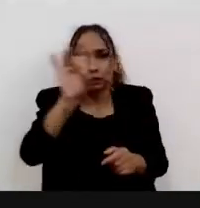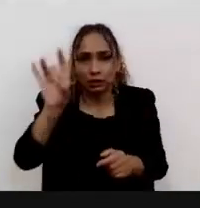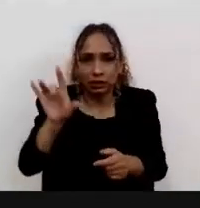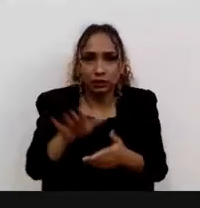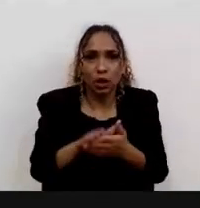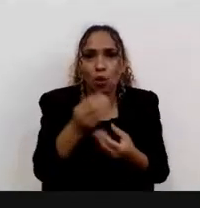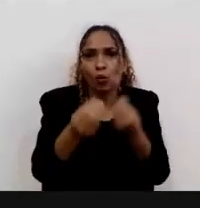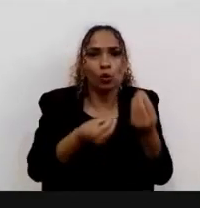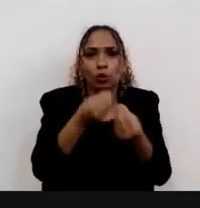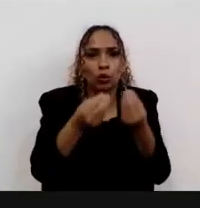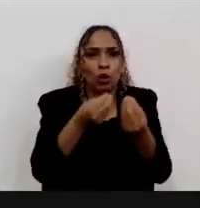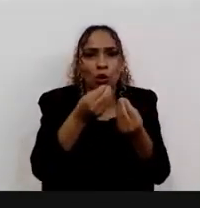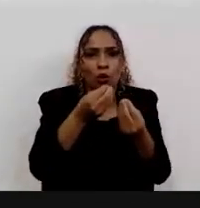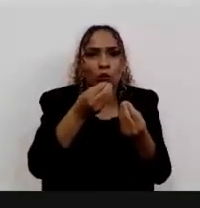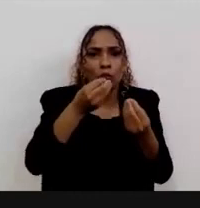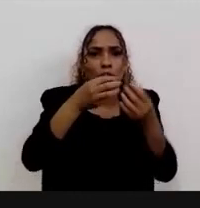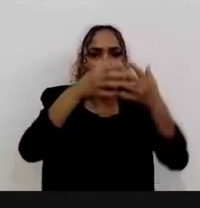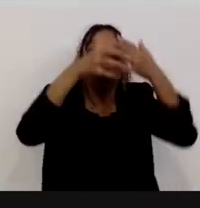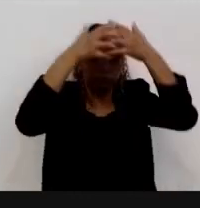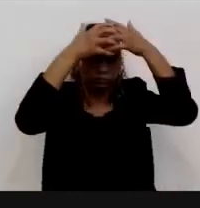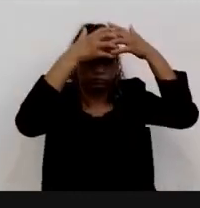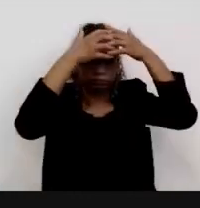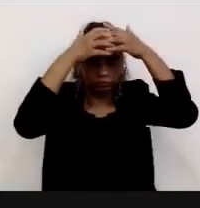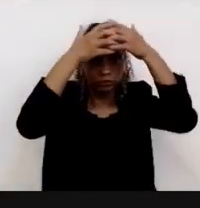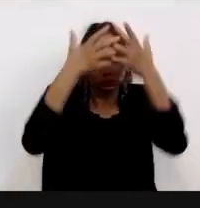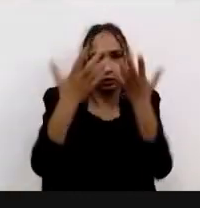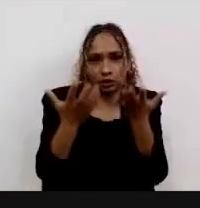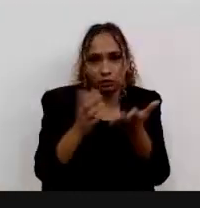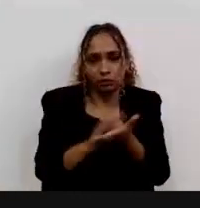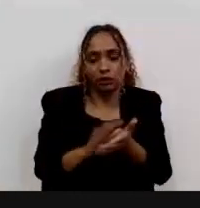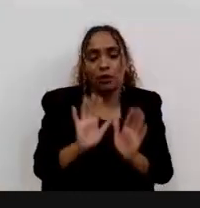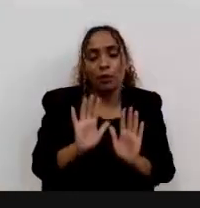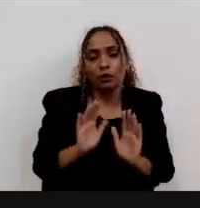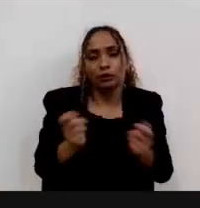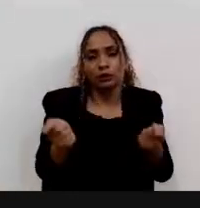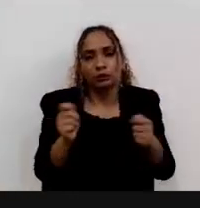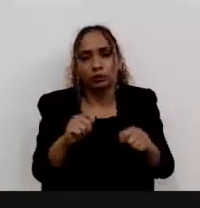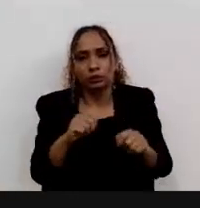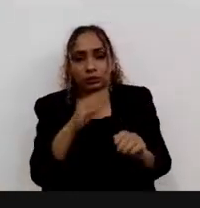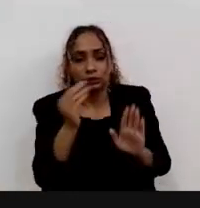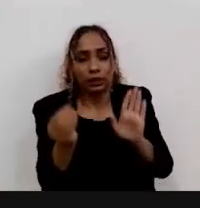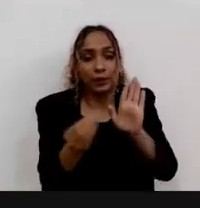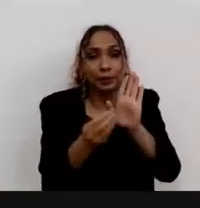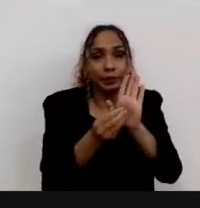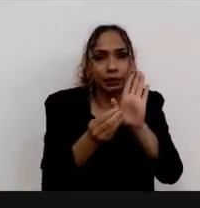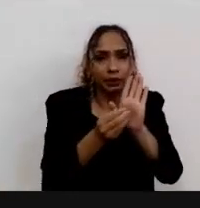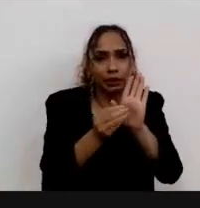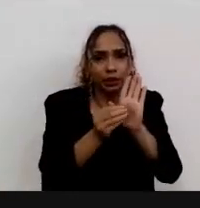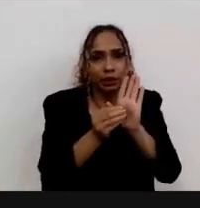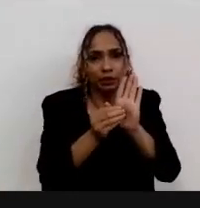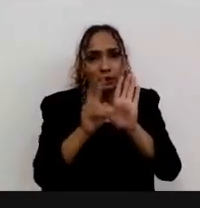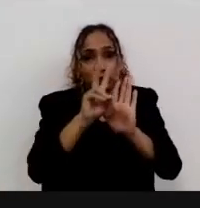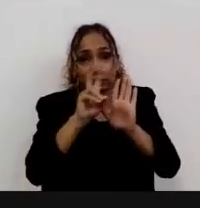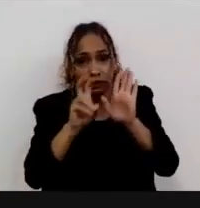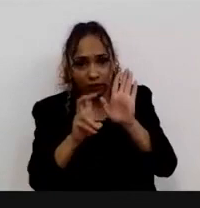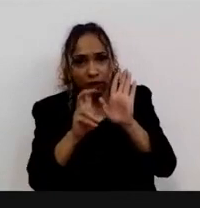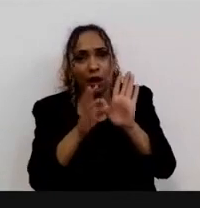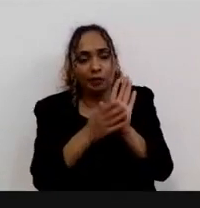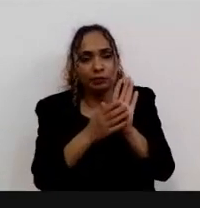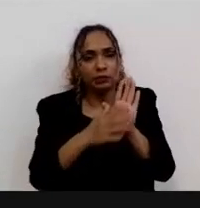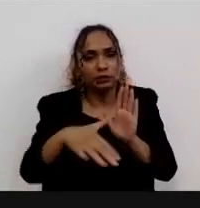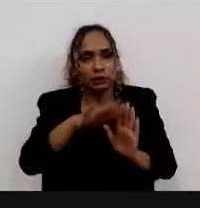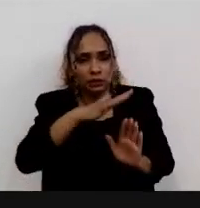é que o eletroencefalograma se comporta. Mas você pode aplicar esse conceito desse